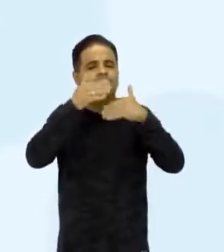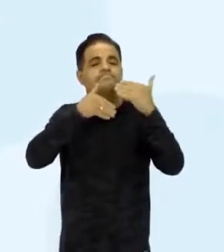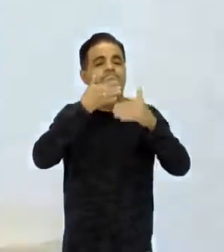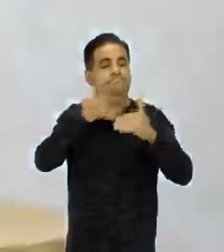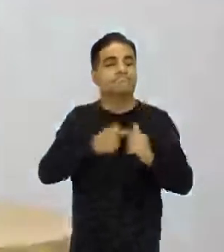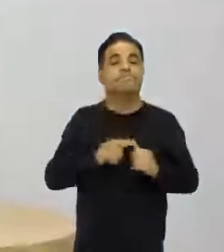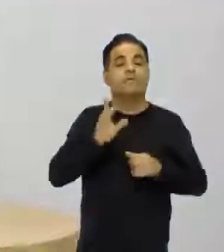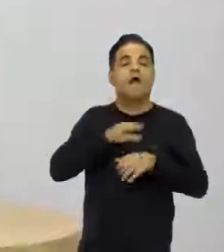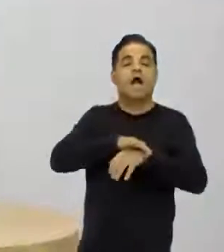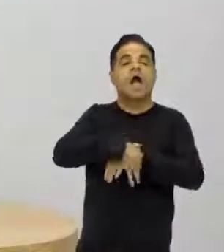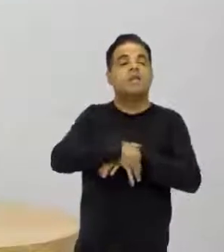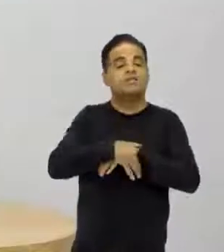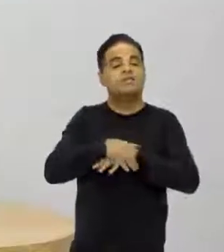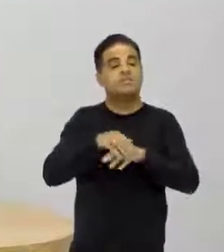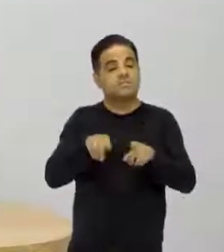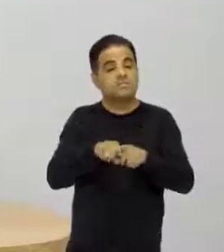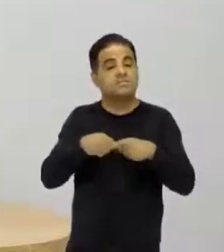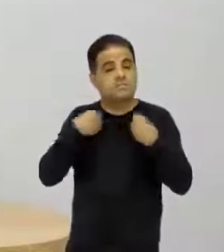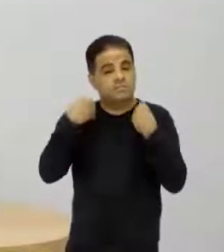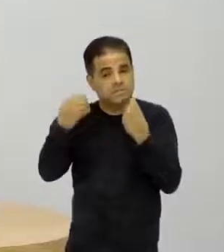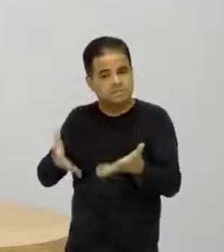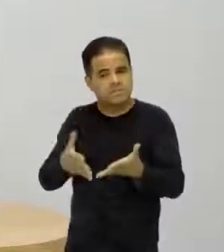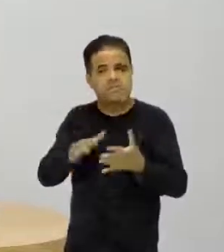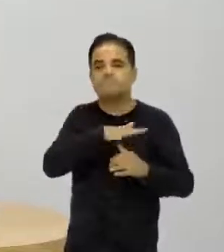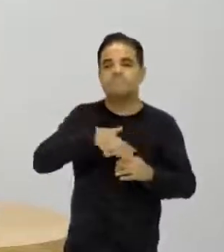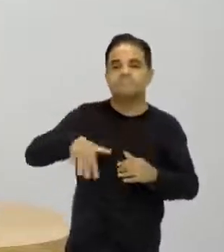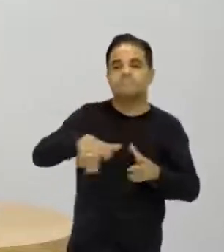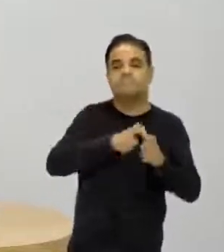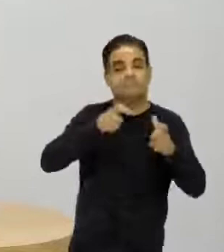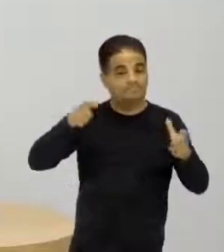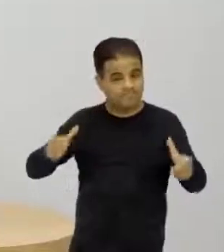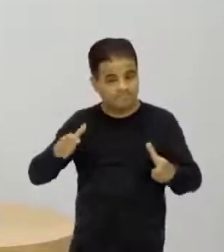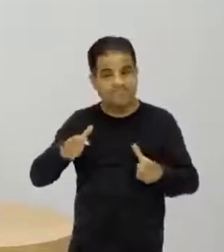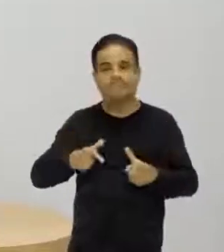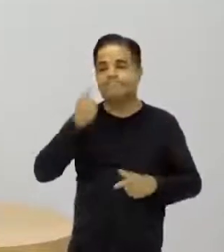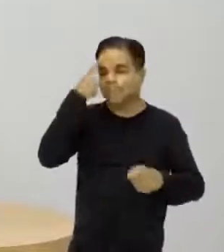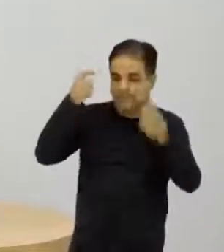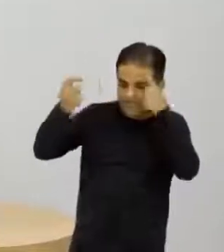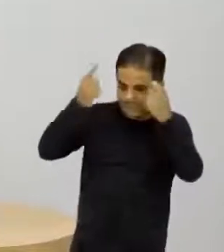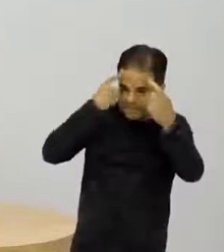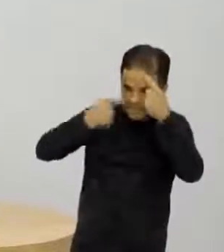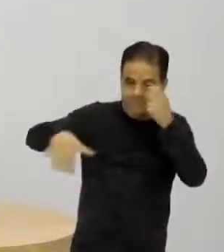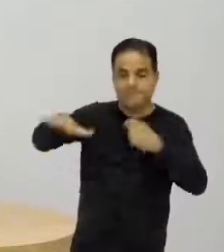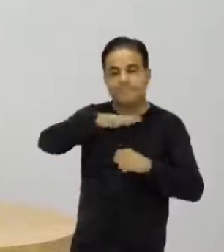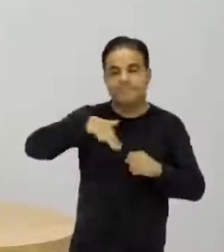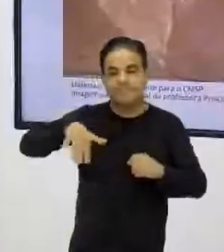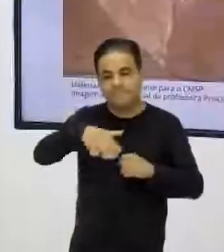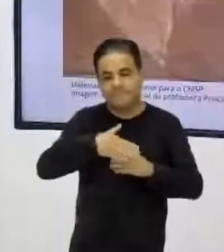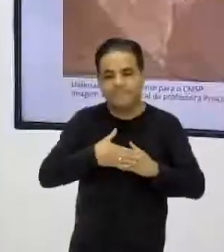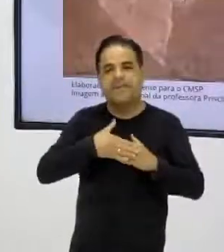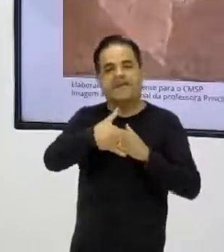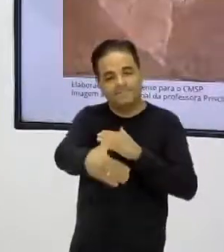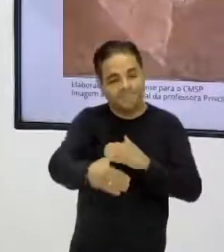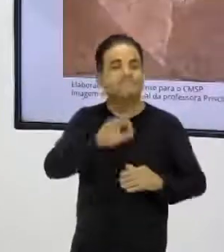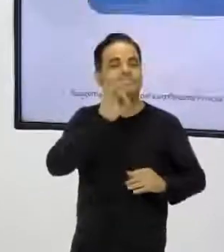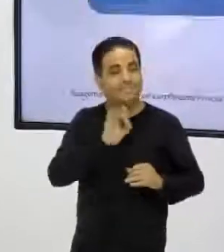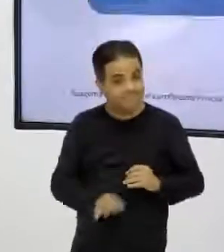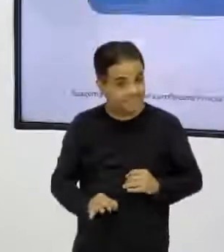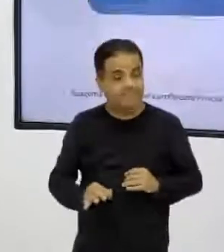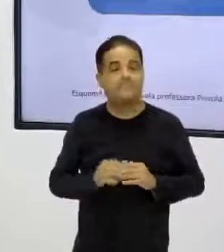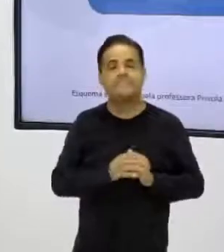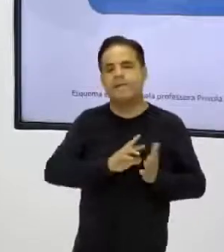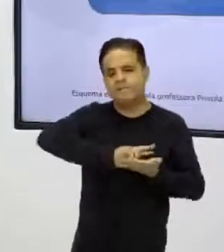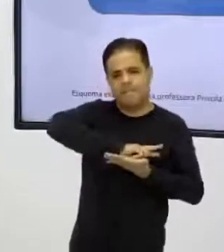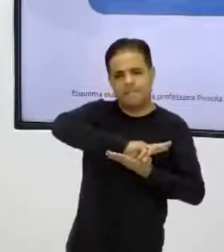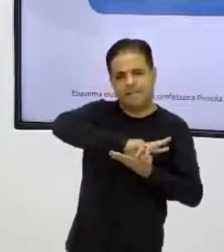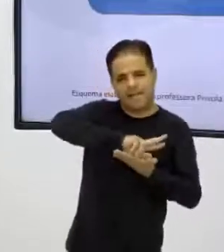Bacana, e que garantiu aí, que deu uma maior força a respeito das suas ideias, né? Muito legal, porque ele encontrou uma diversidade enorme, né,